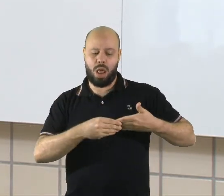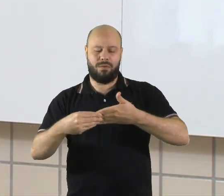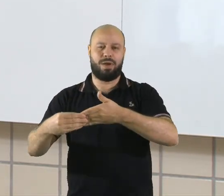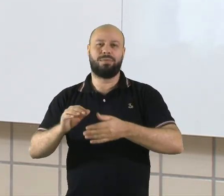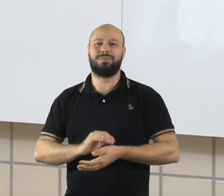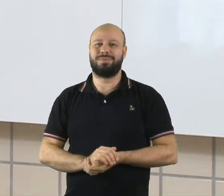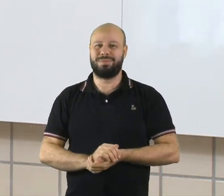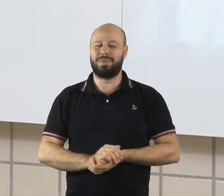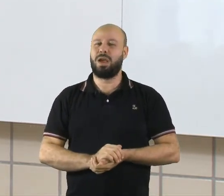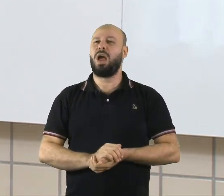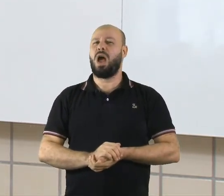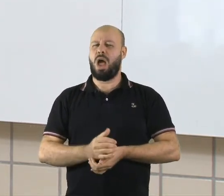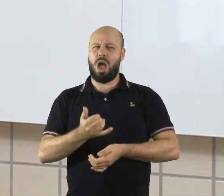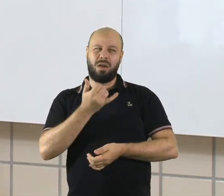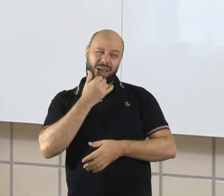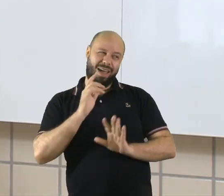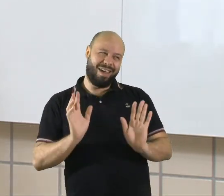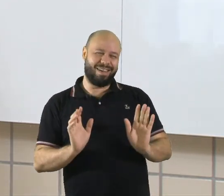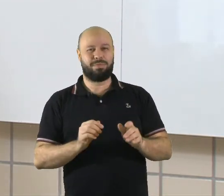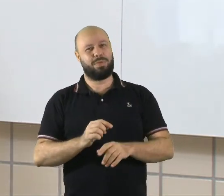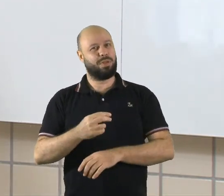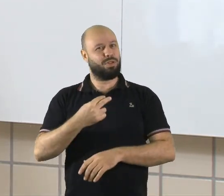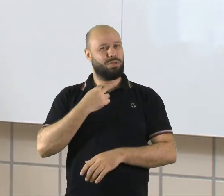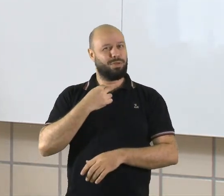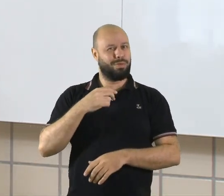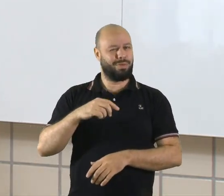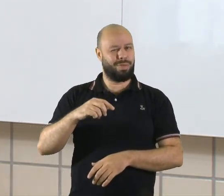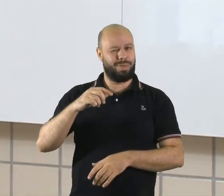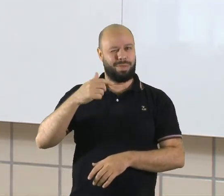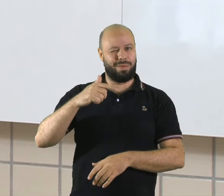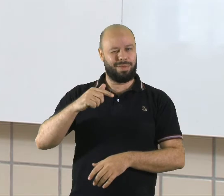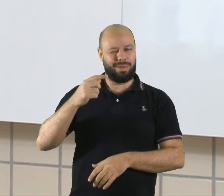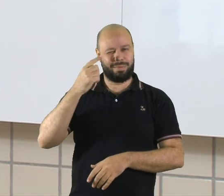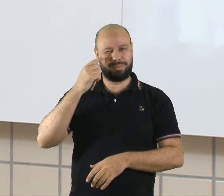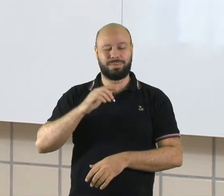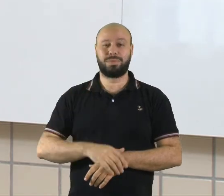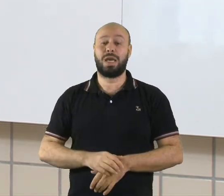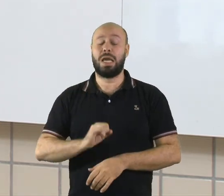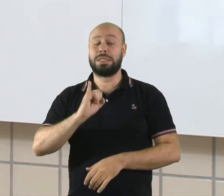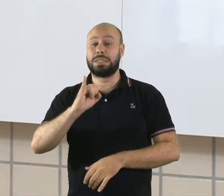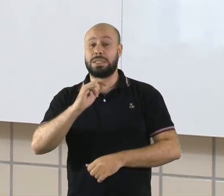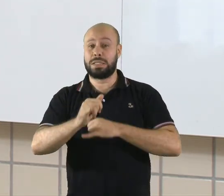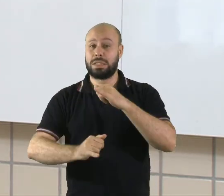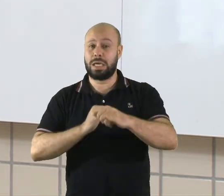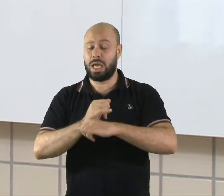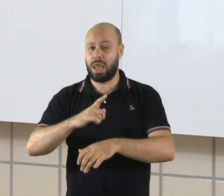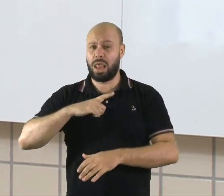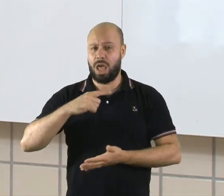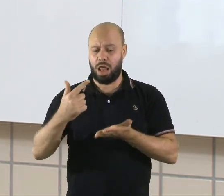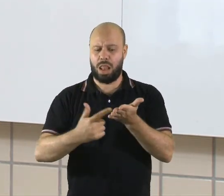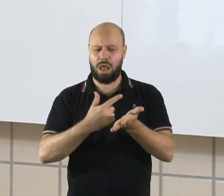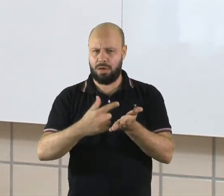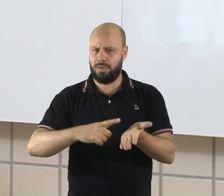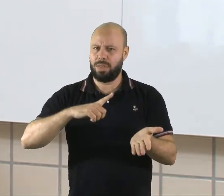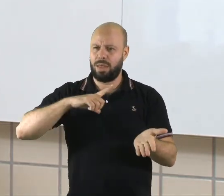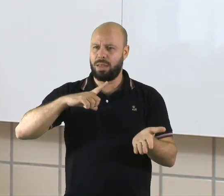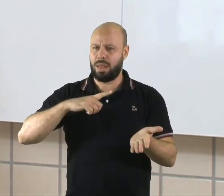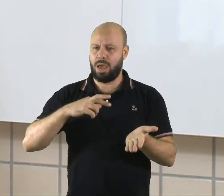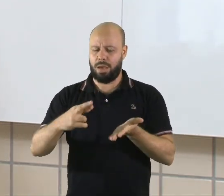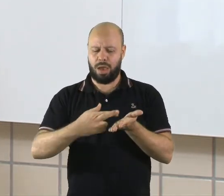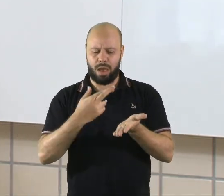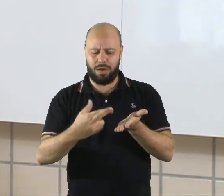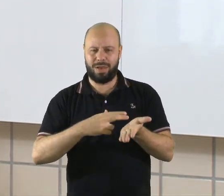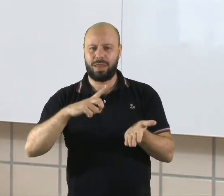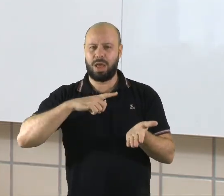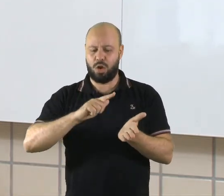fazer essa atividade. Agora, quem tem acesso à internet, acesso a livros, acesso a revistas e